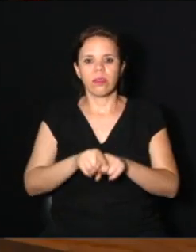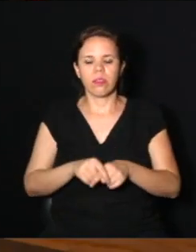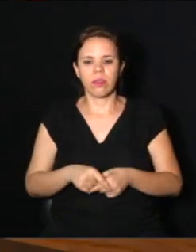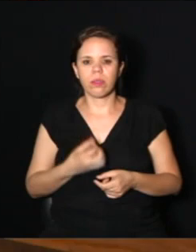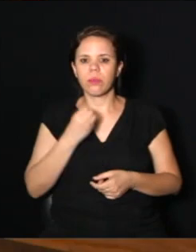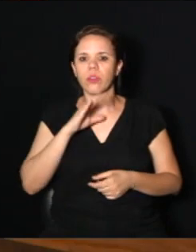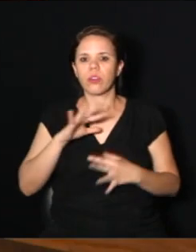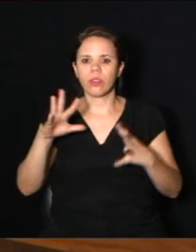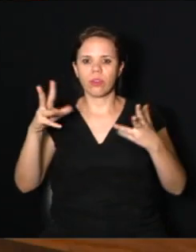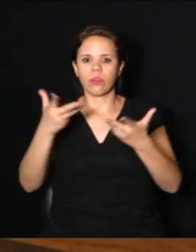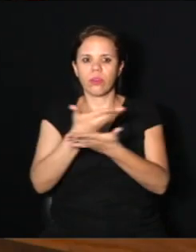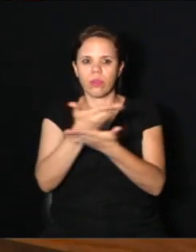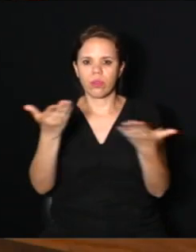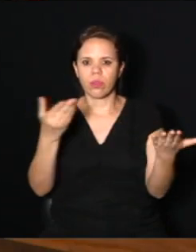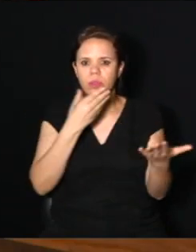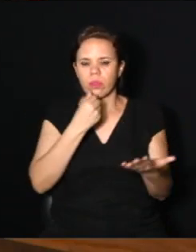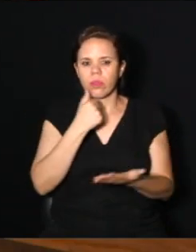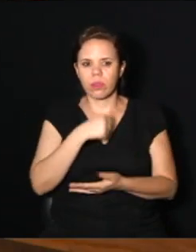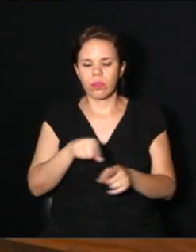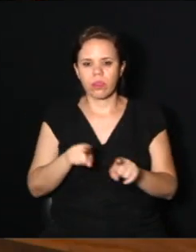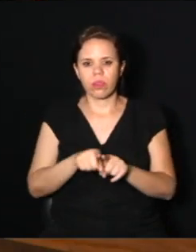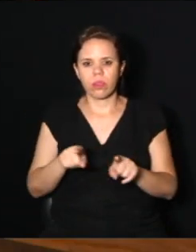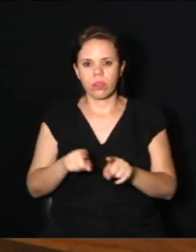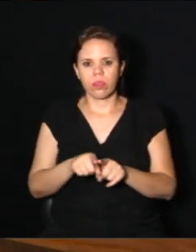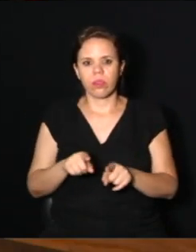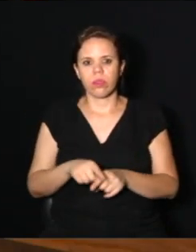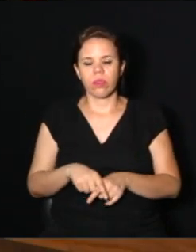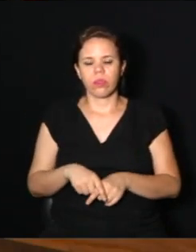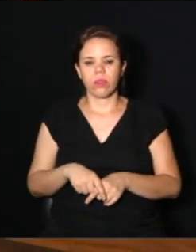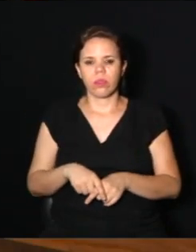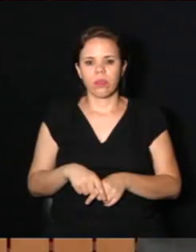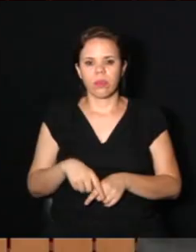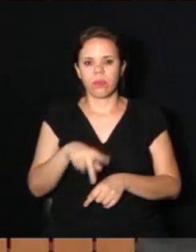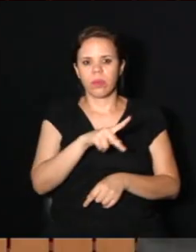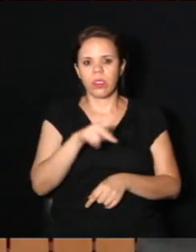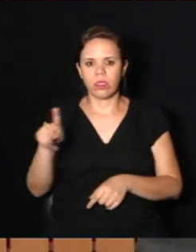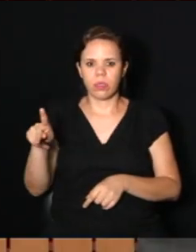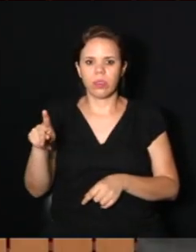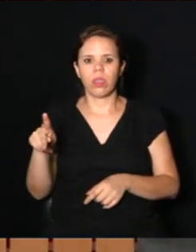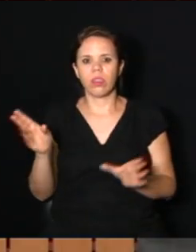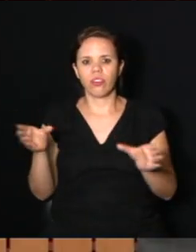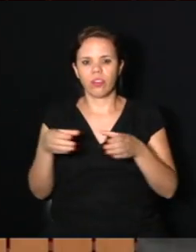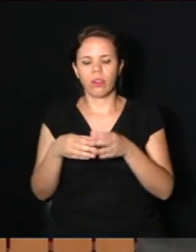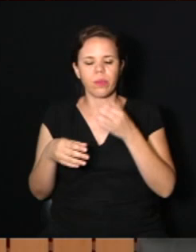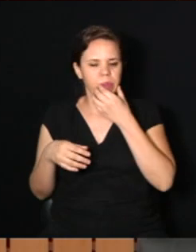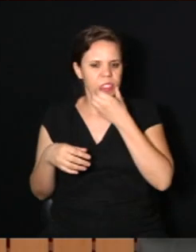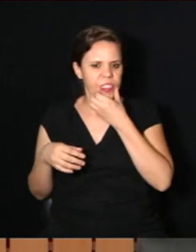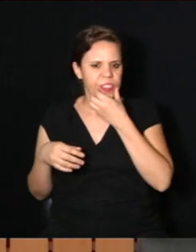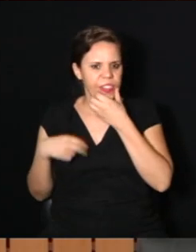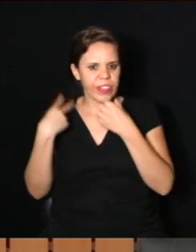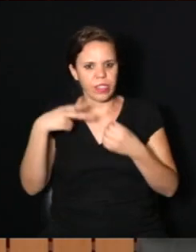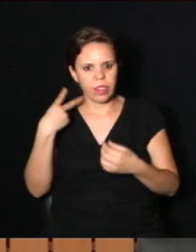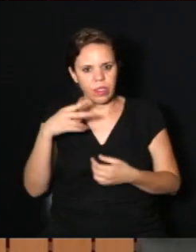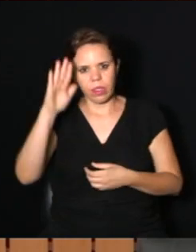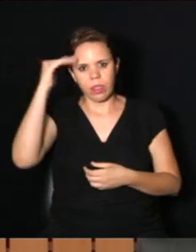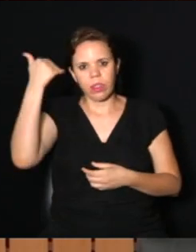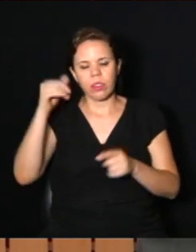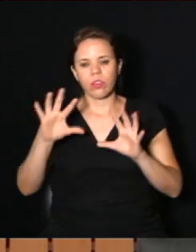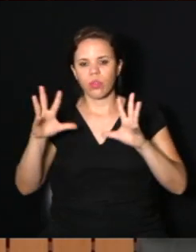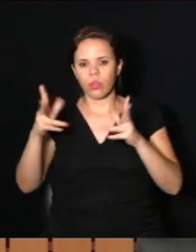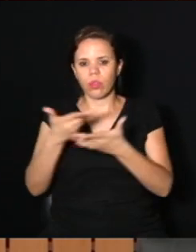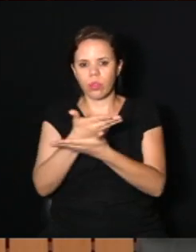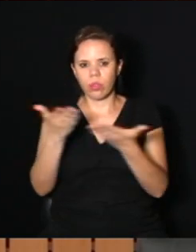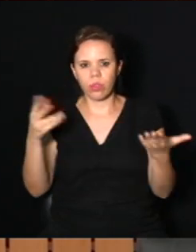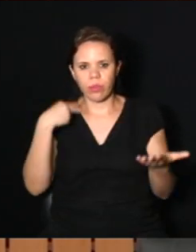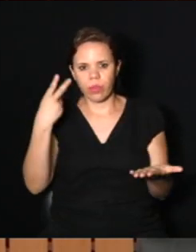Boa tarde a todas e todos. Boa tarde, Pedro Tourinho, presidente aqui da comissão, e demais vereadores que estão presentes na casa,